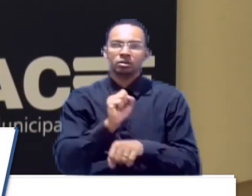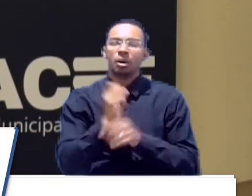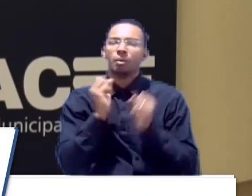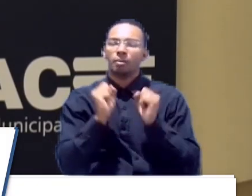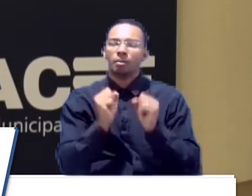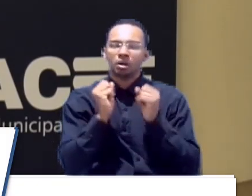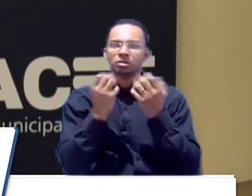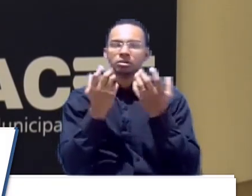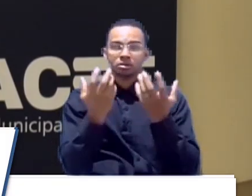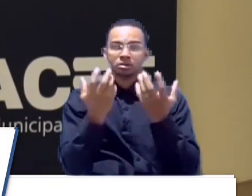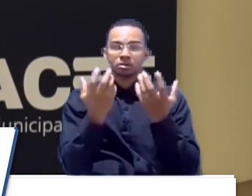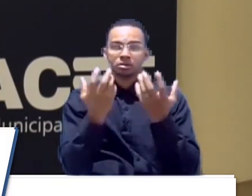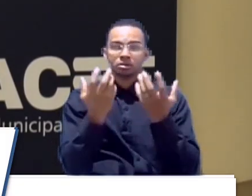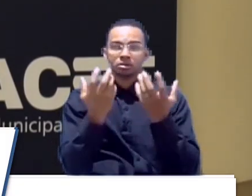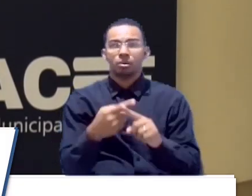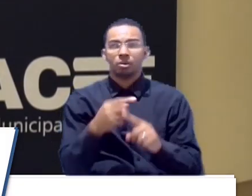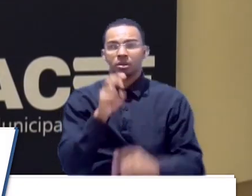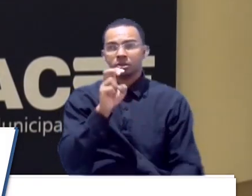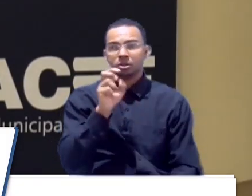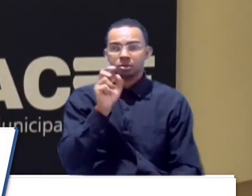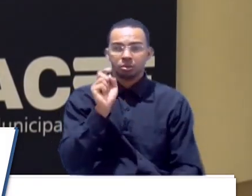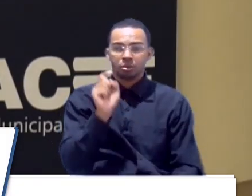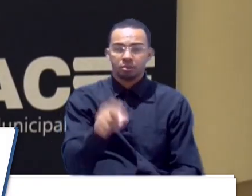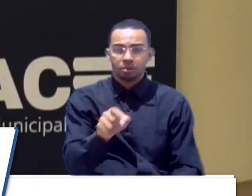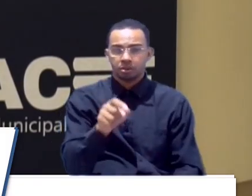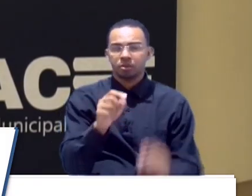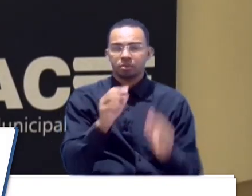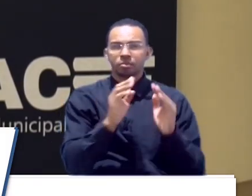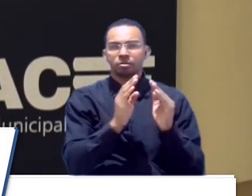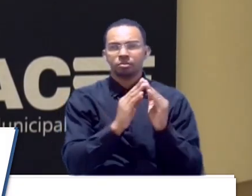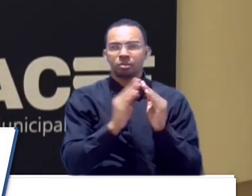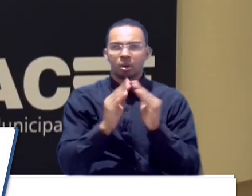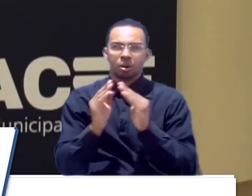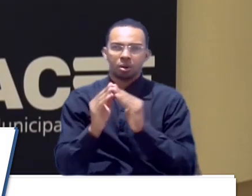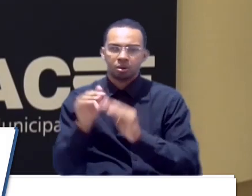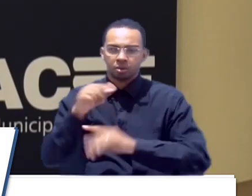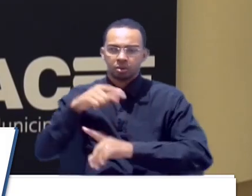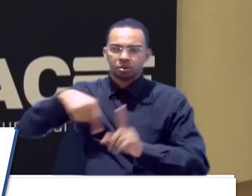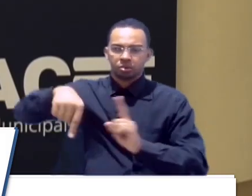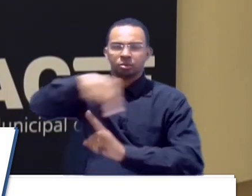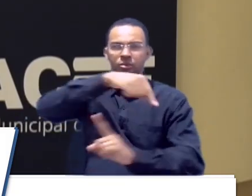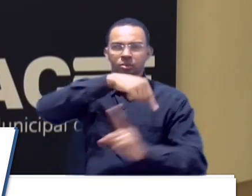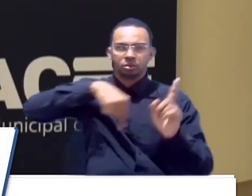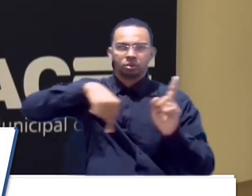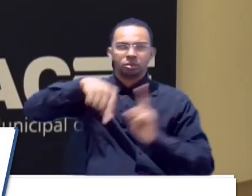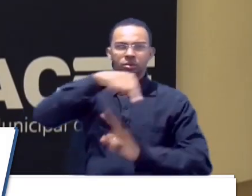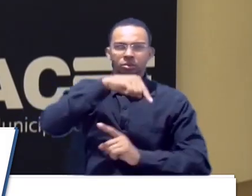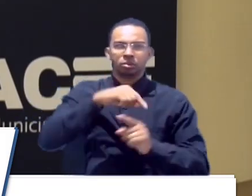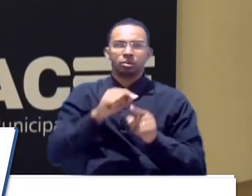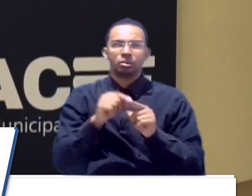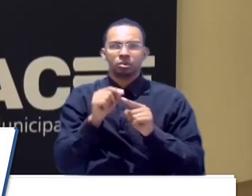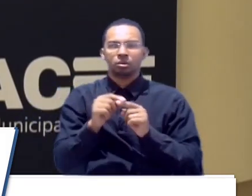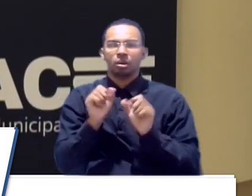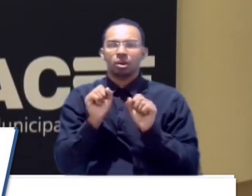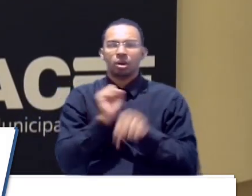5 mil moradores ali do entorno do bosque, do bairro São Joaquim, estão no aguardo, e a gente